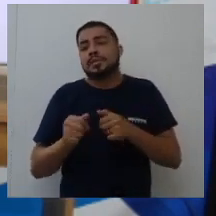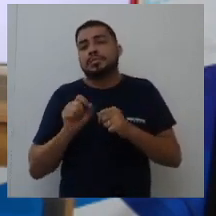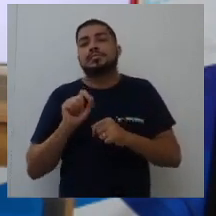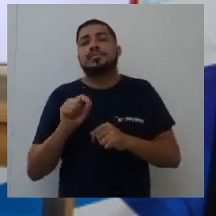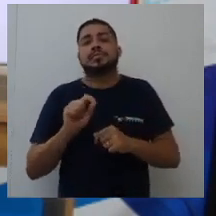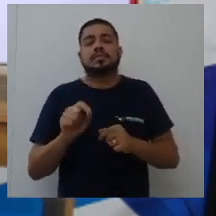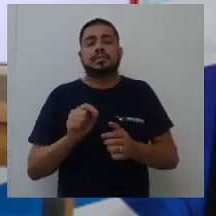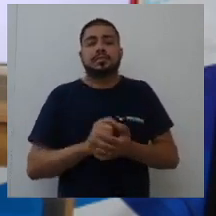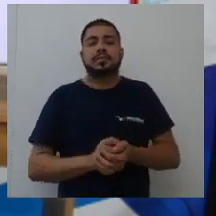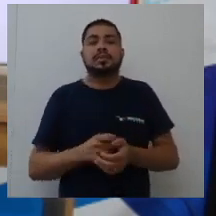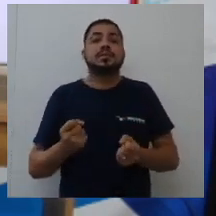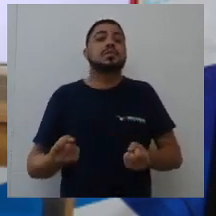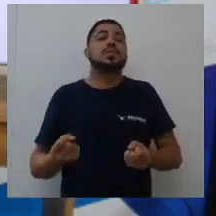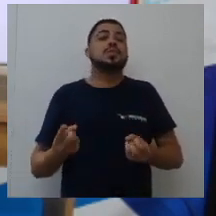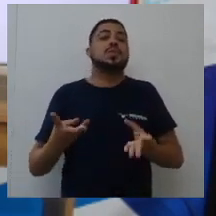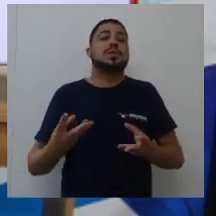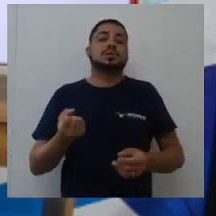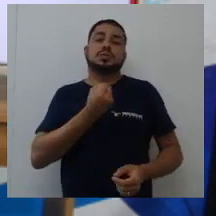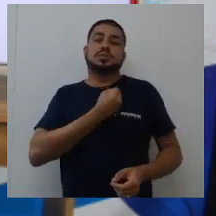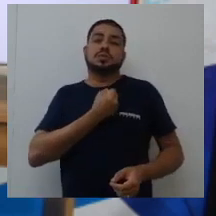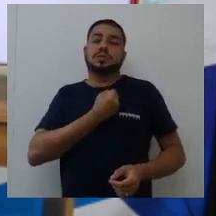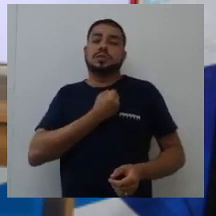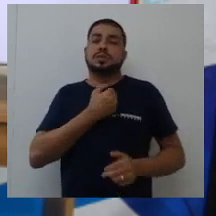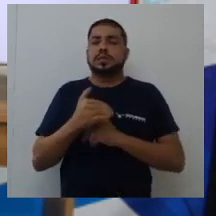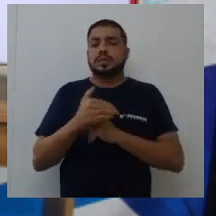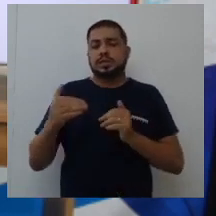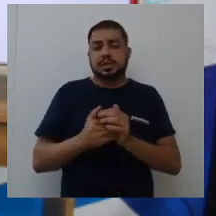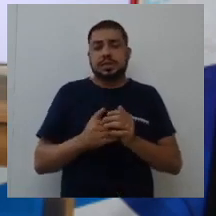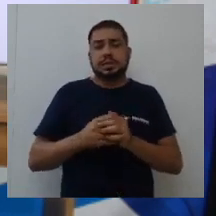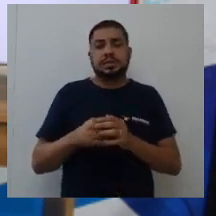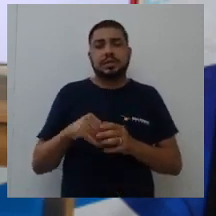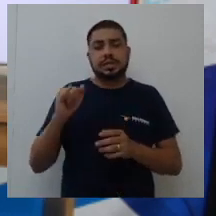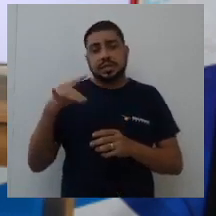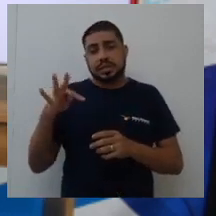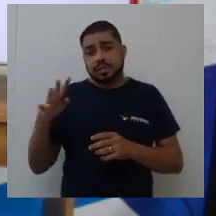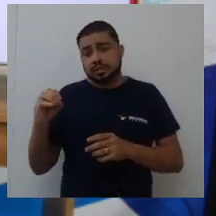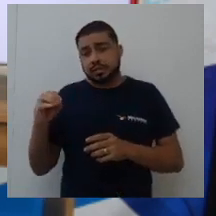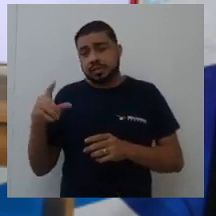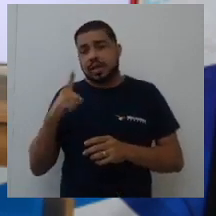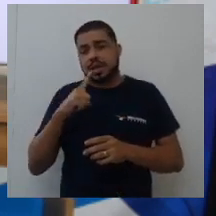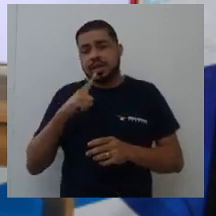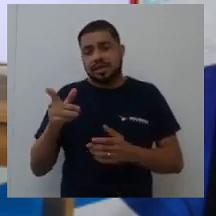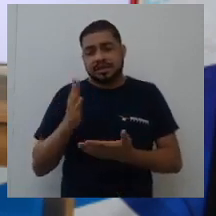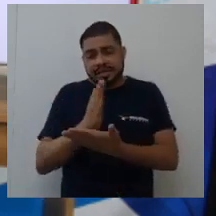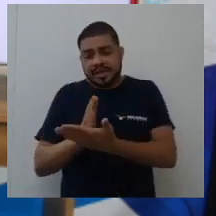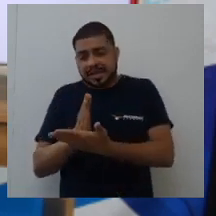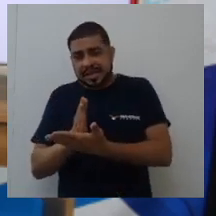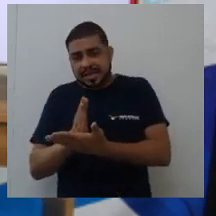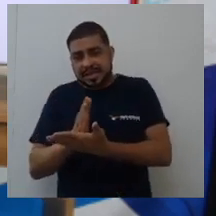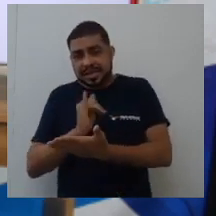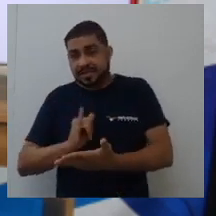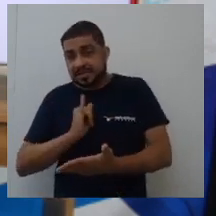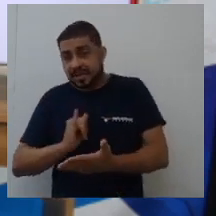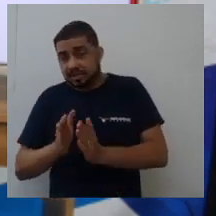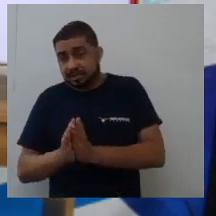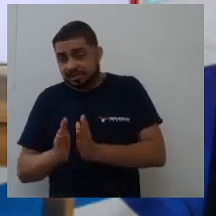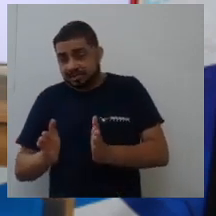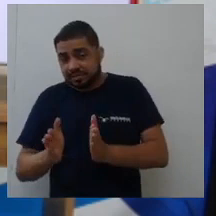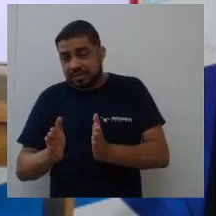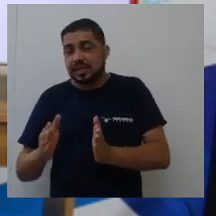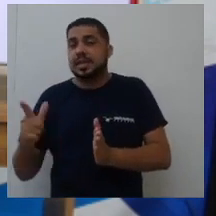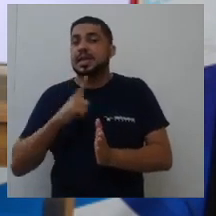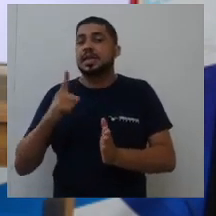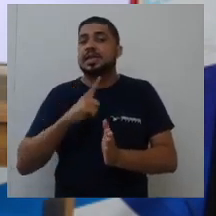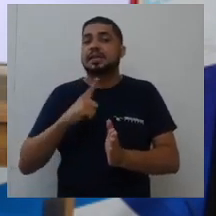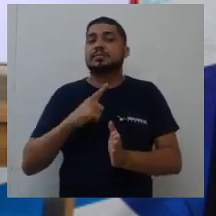pedindo quantos números inteiros pertencem a esse intervalo aí. Ah, meu irmão, vê. Lembra que os números